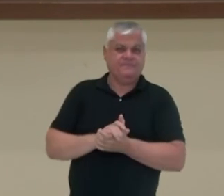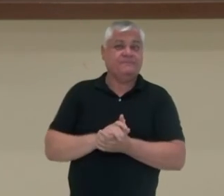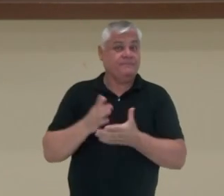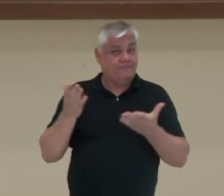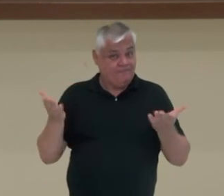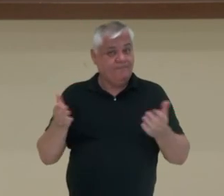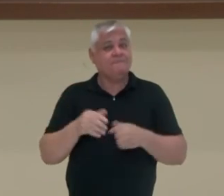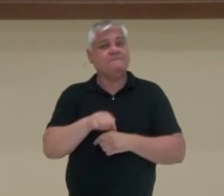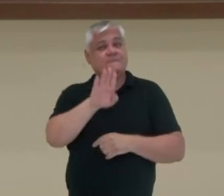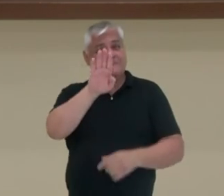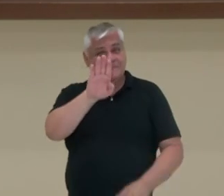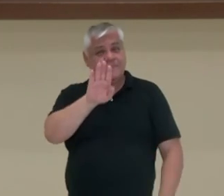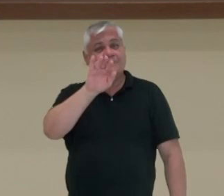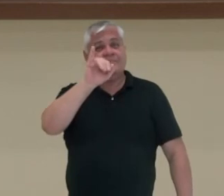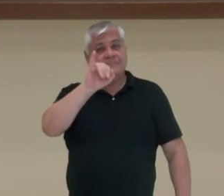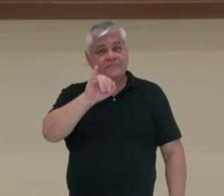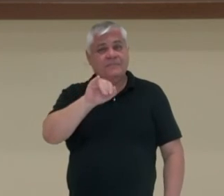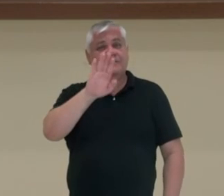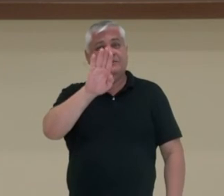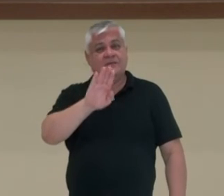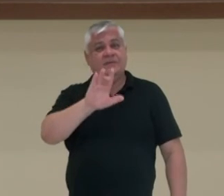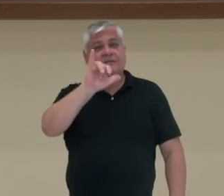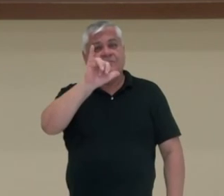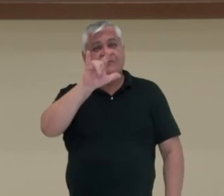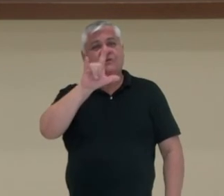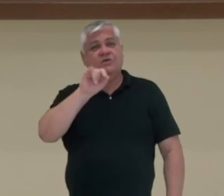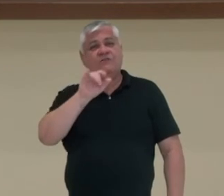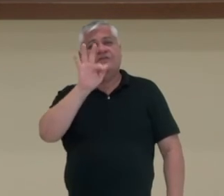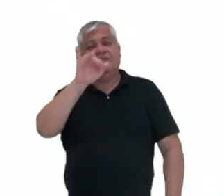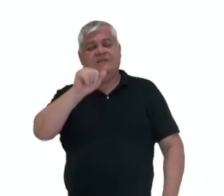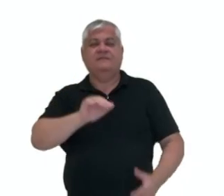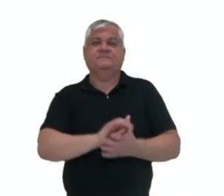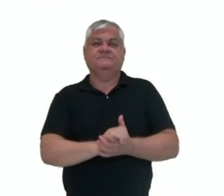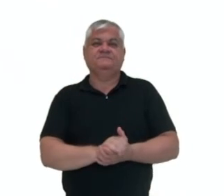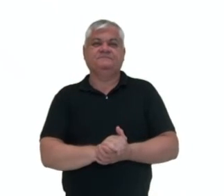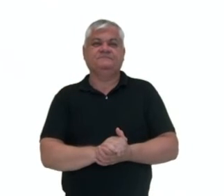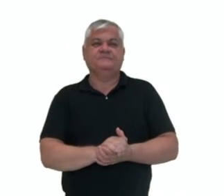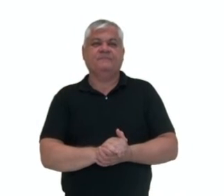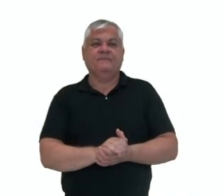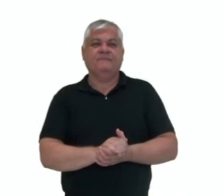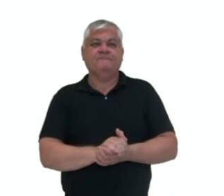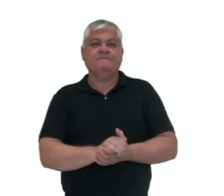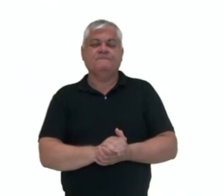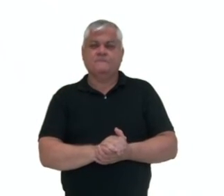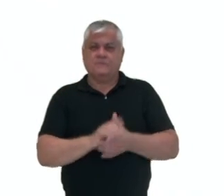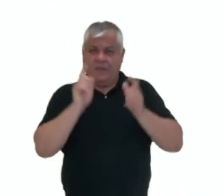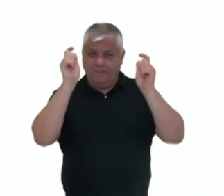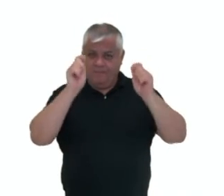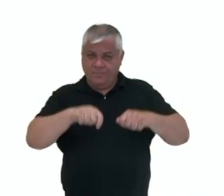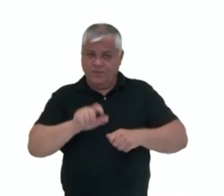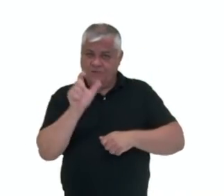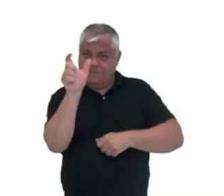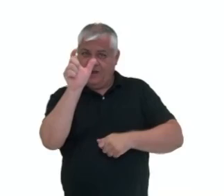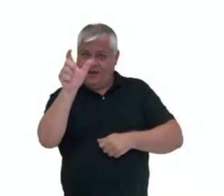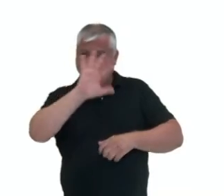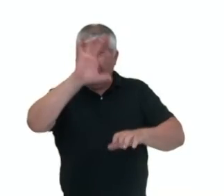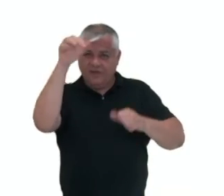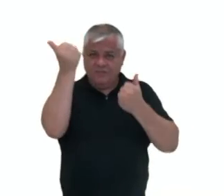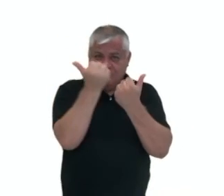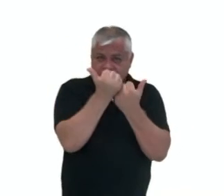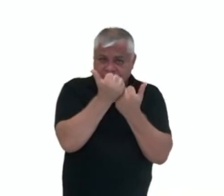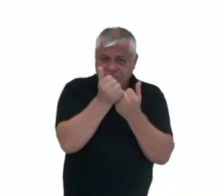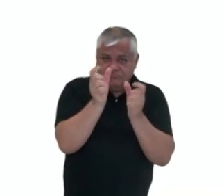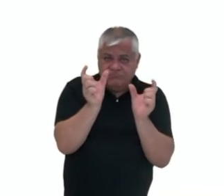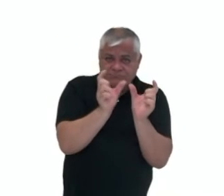é a sua bibliofilia, meu caro. A pergunta é, poderiam ser substituídas por outras palavras sem